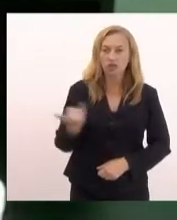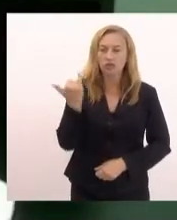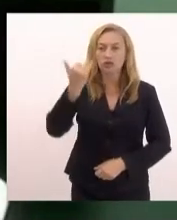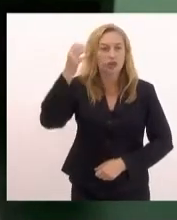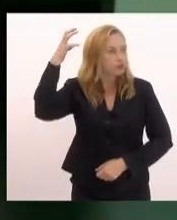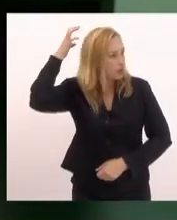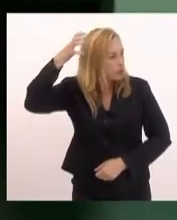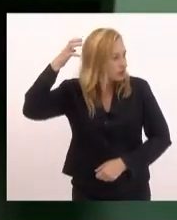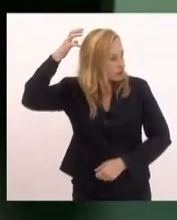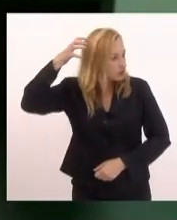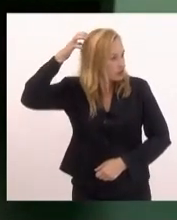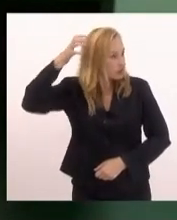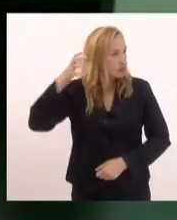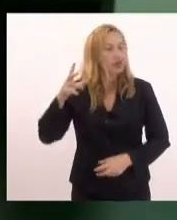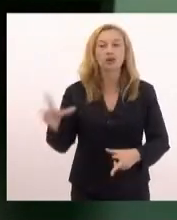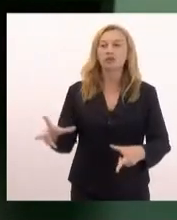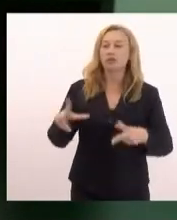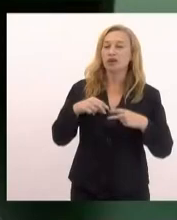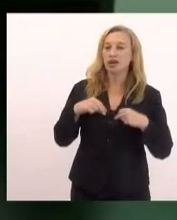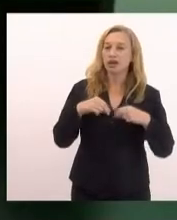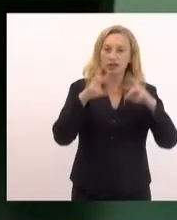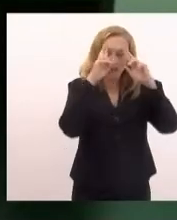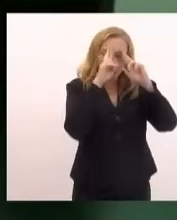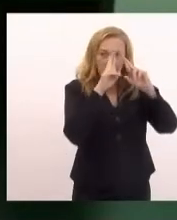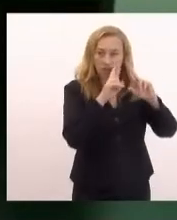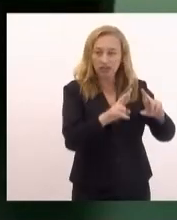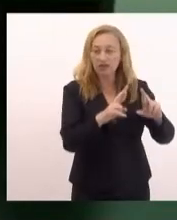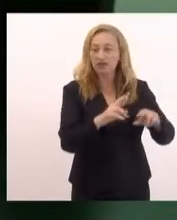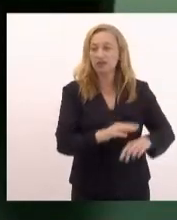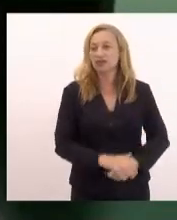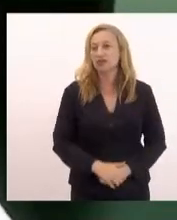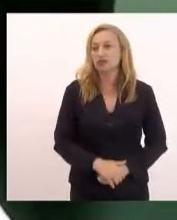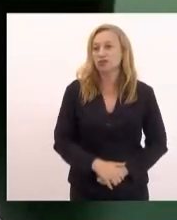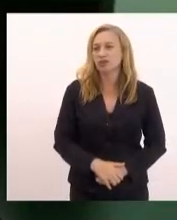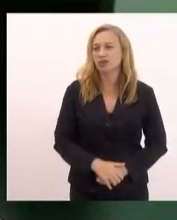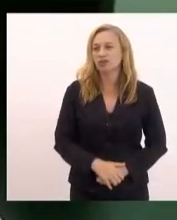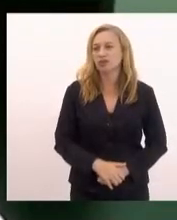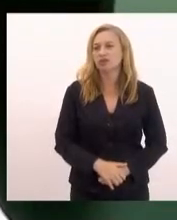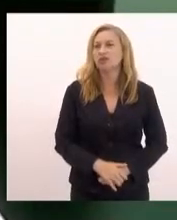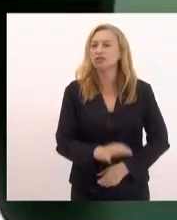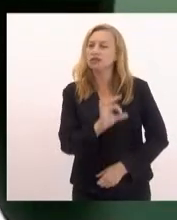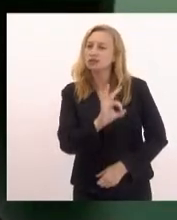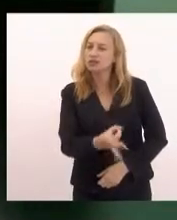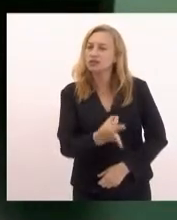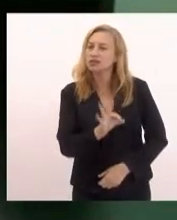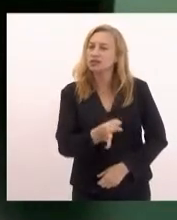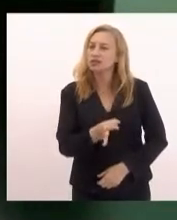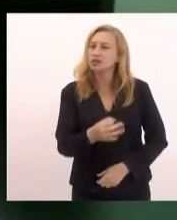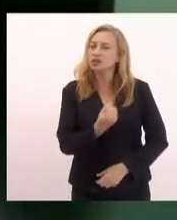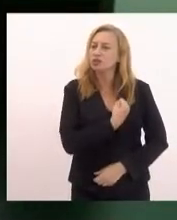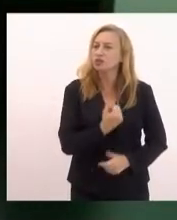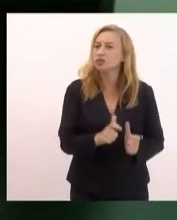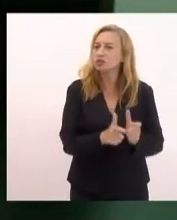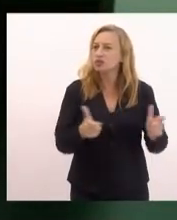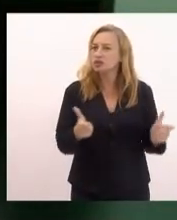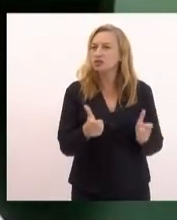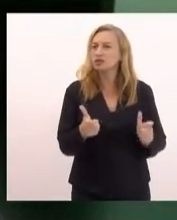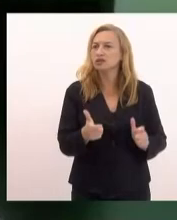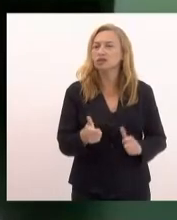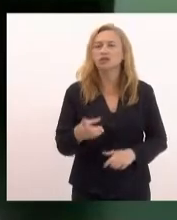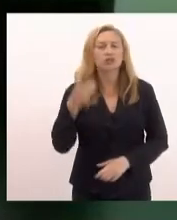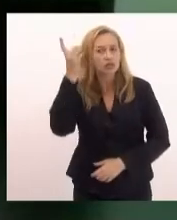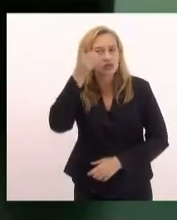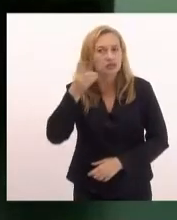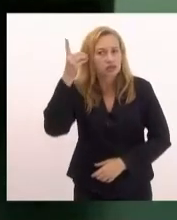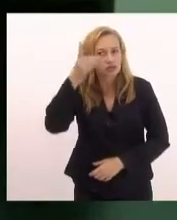Franco, que merece todo o respeito e consideração dessa casa. E tenho certeza que a maioria daqueles e daquelas deputados